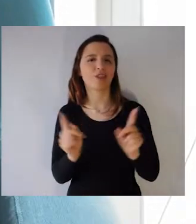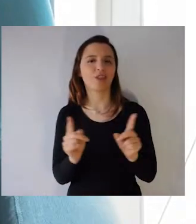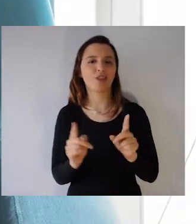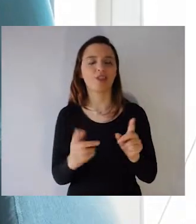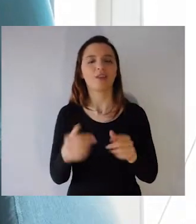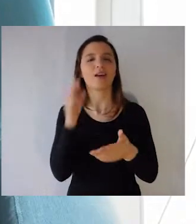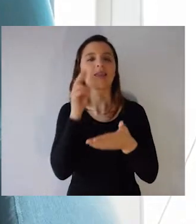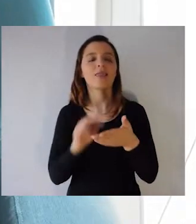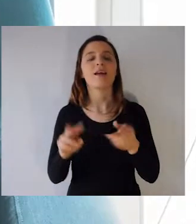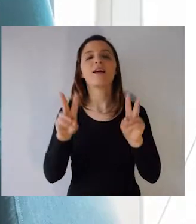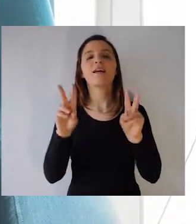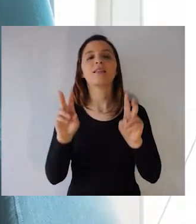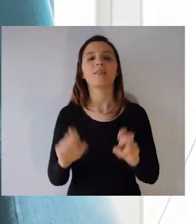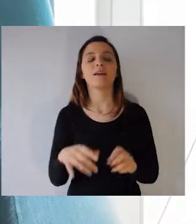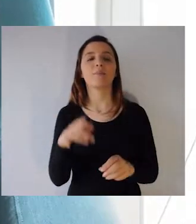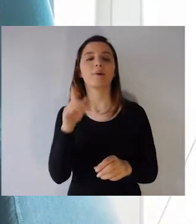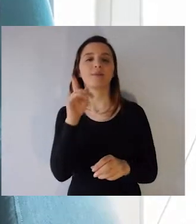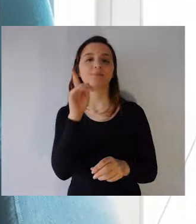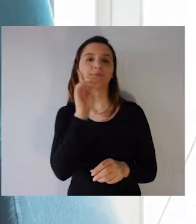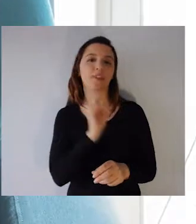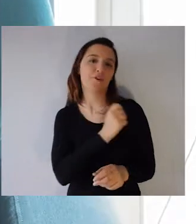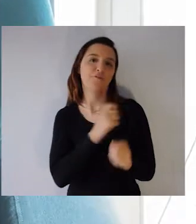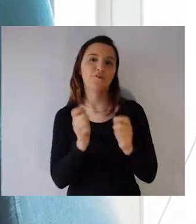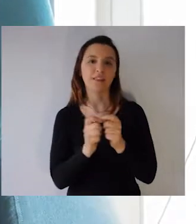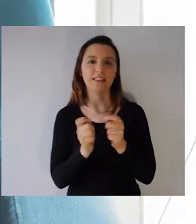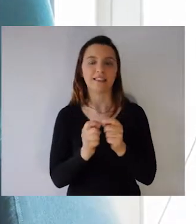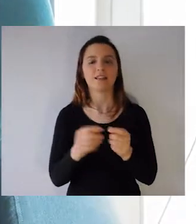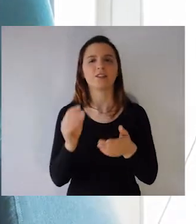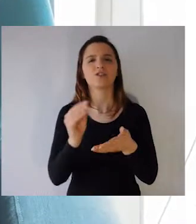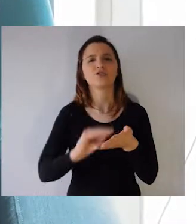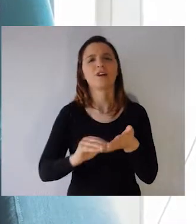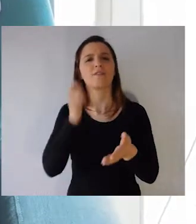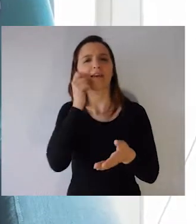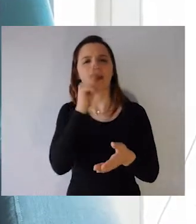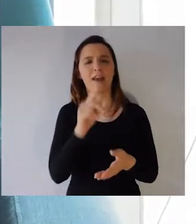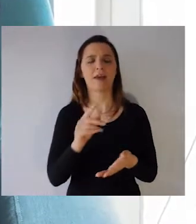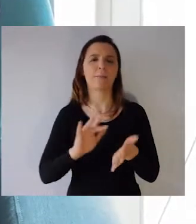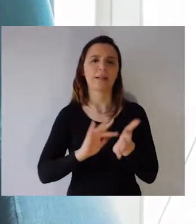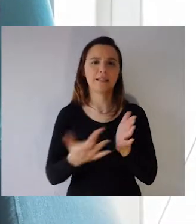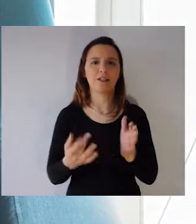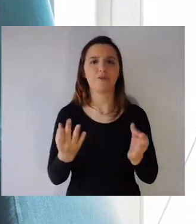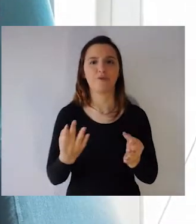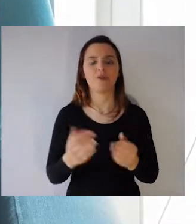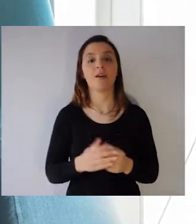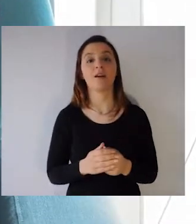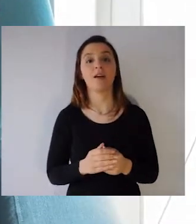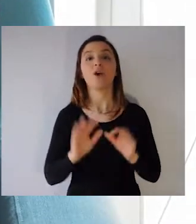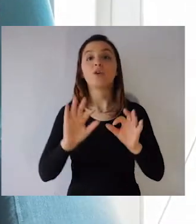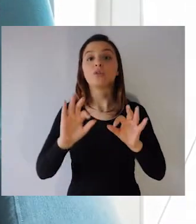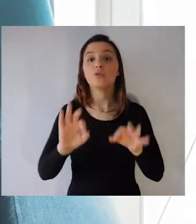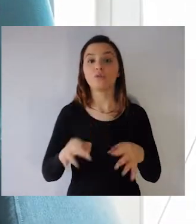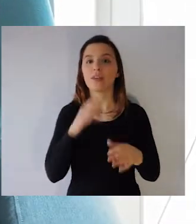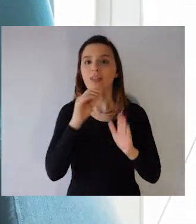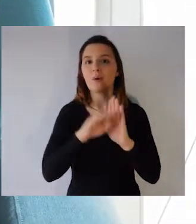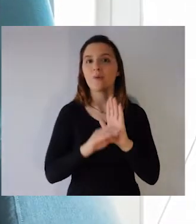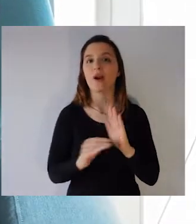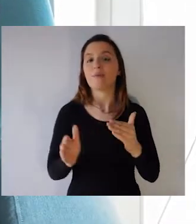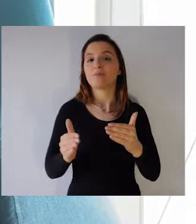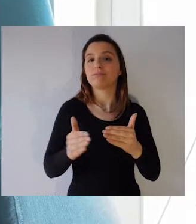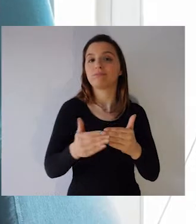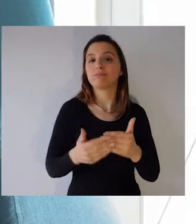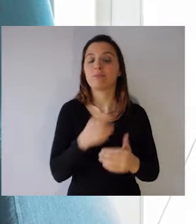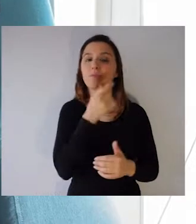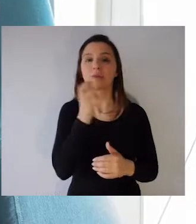A Vizinha, do brasileiro Fabrizio Corsaletti. Por fim, e a fechar o programa, em grande,